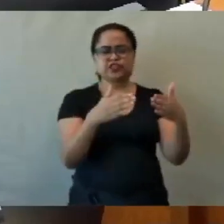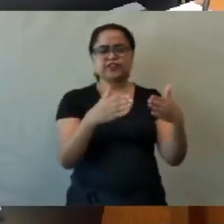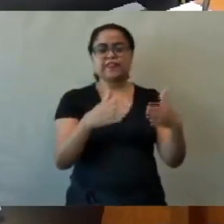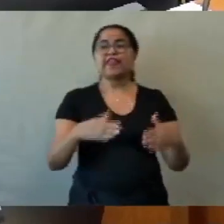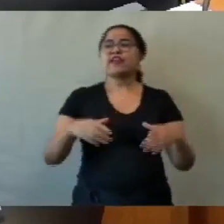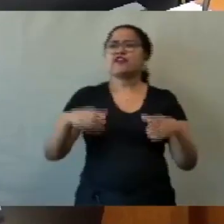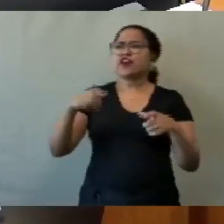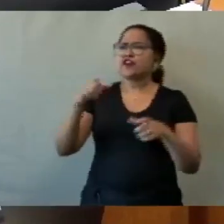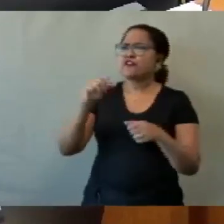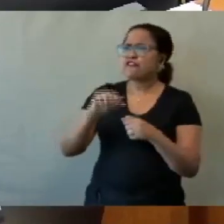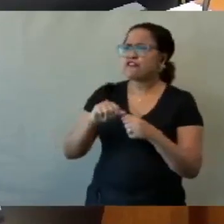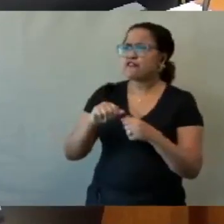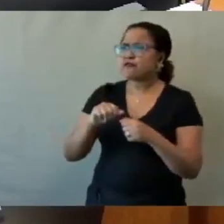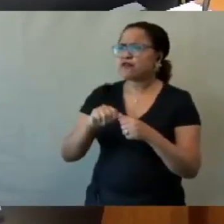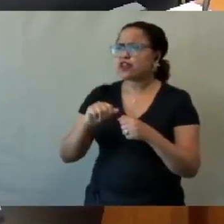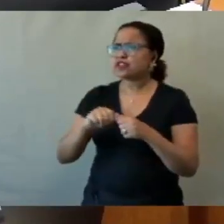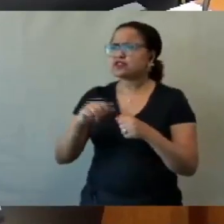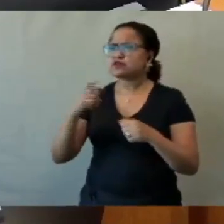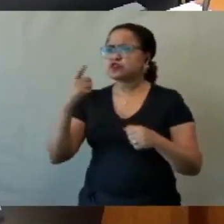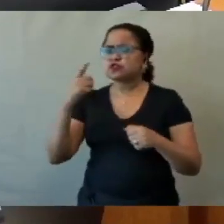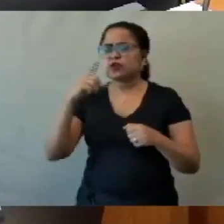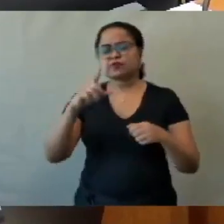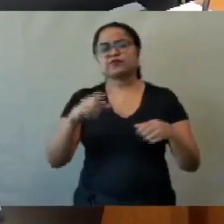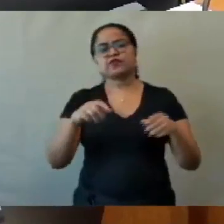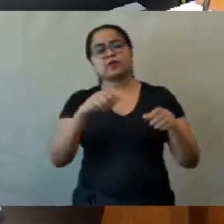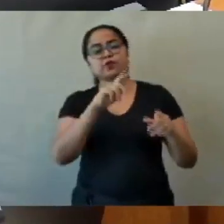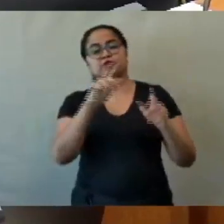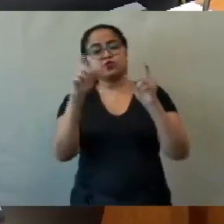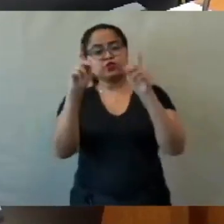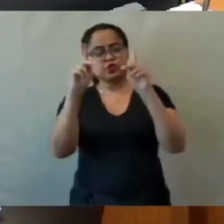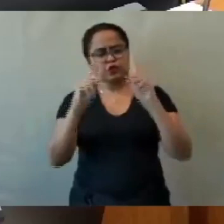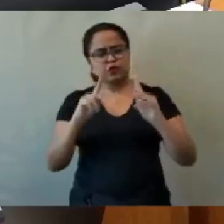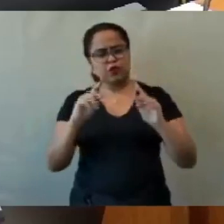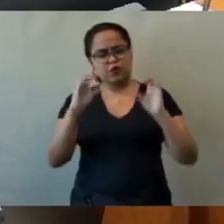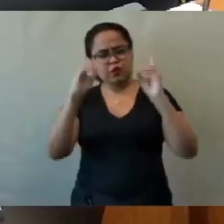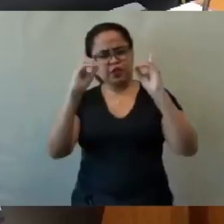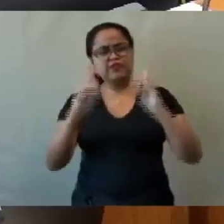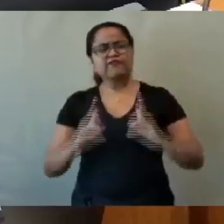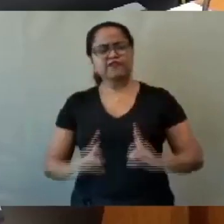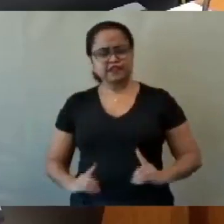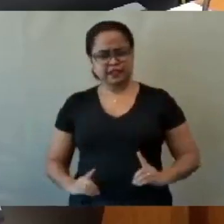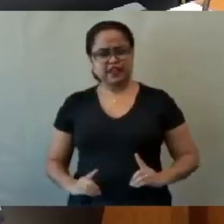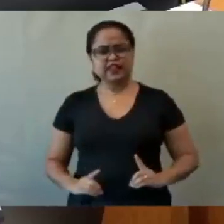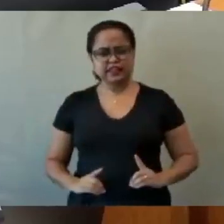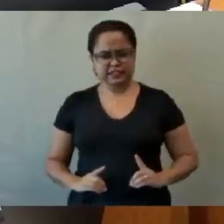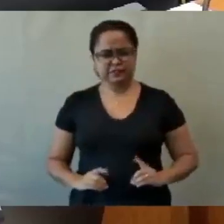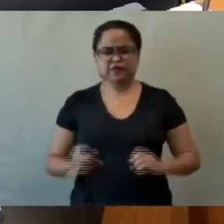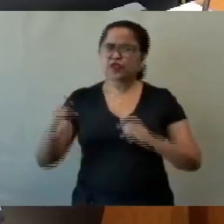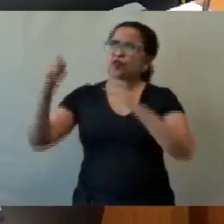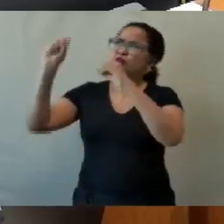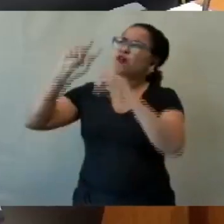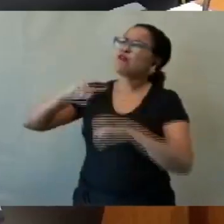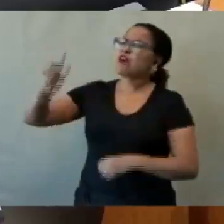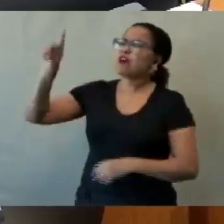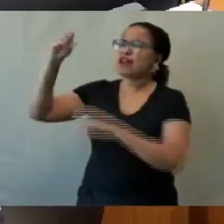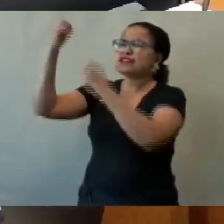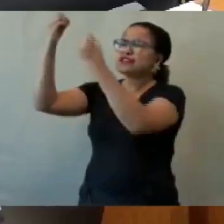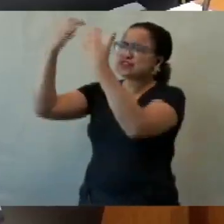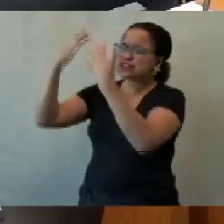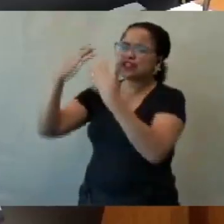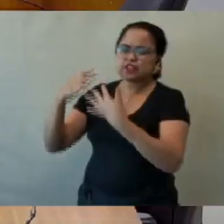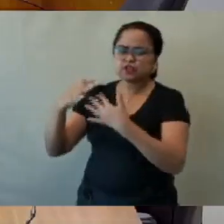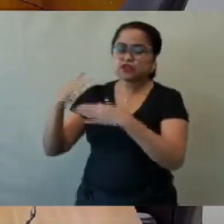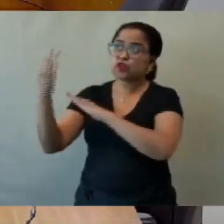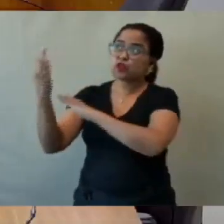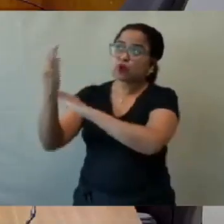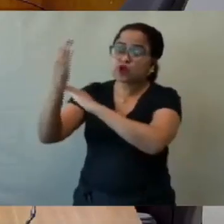com deficiência e pelos doentes raros, com a graça de Deus. Muito bem. E com a ajuda da prefeitura também. Muito, né? Bem.